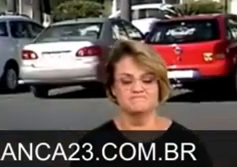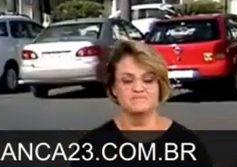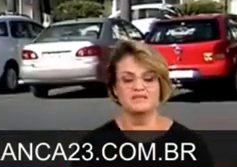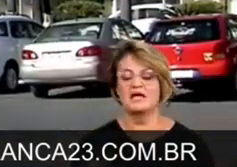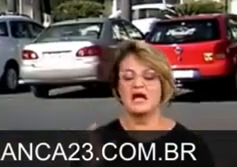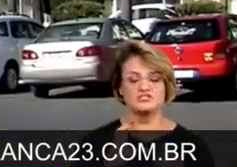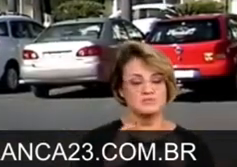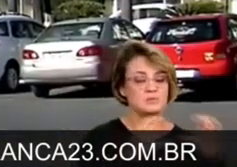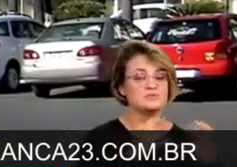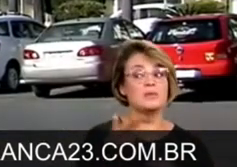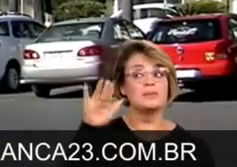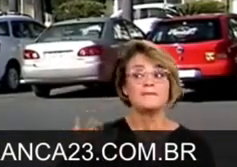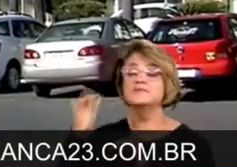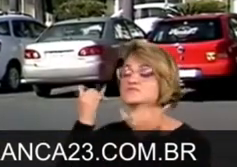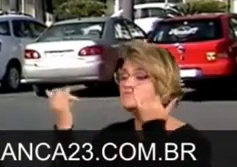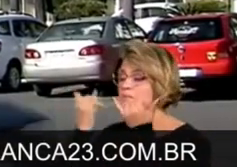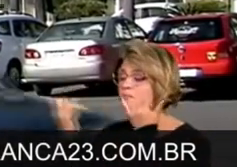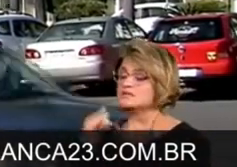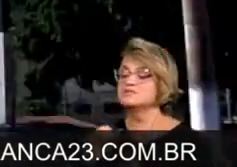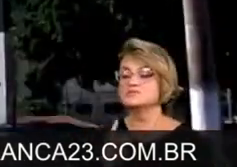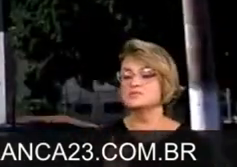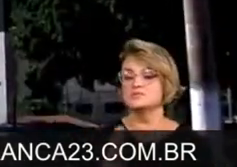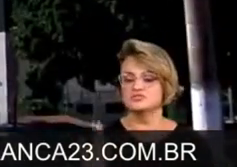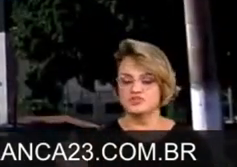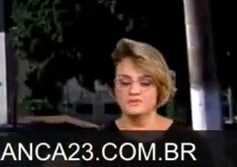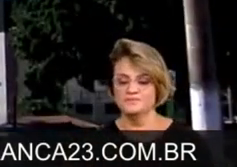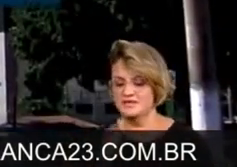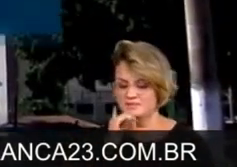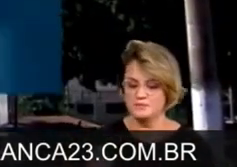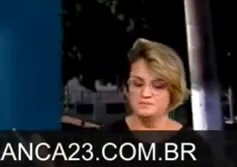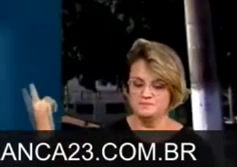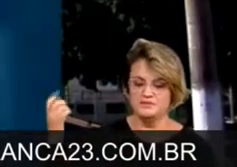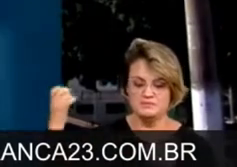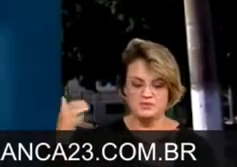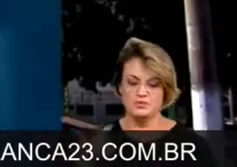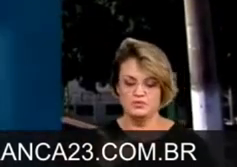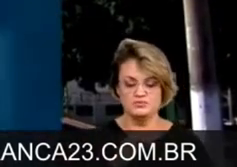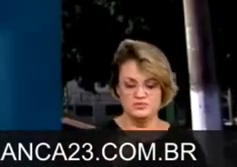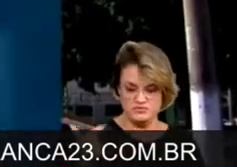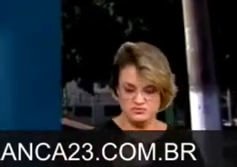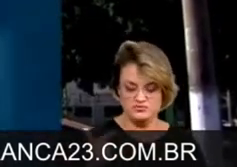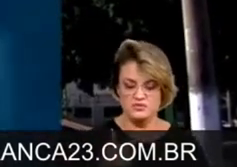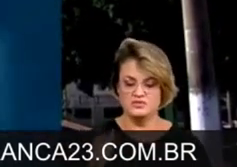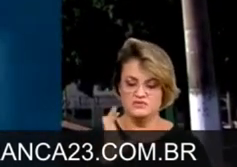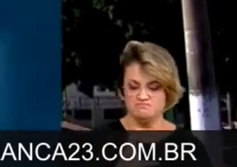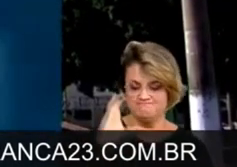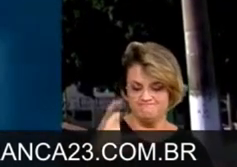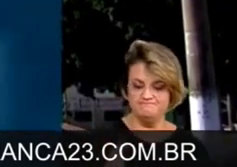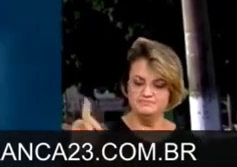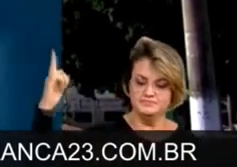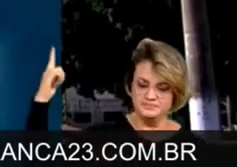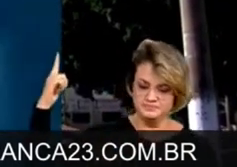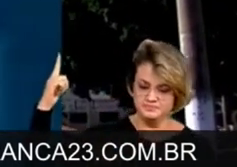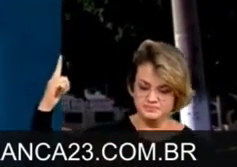A distribuição é feita com base em dados populacionais. Segundo o Tesouro Nacional, em 2022 foram distribuídos